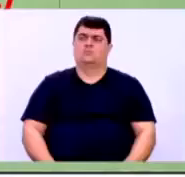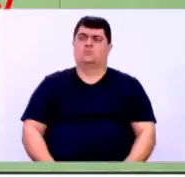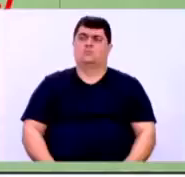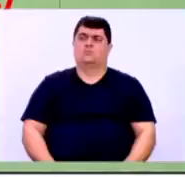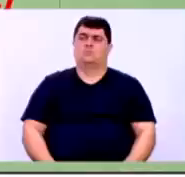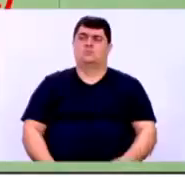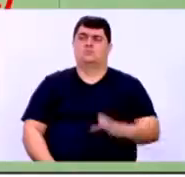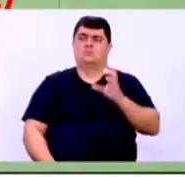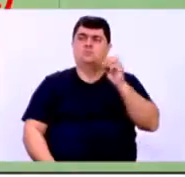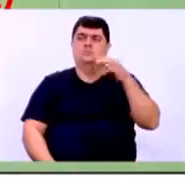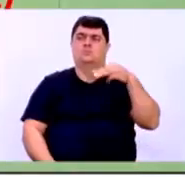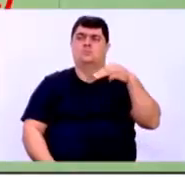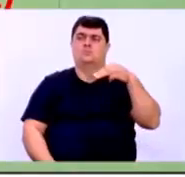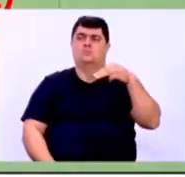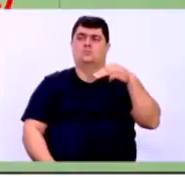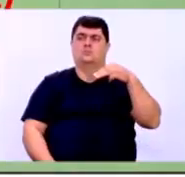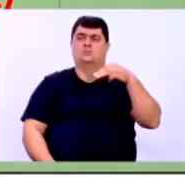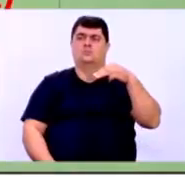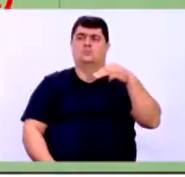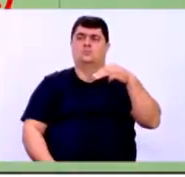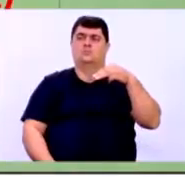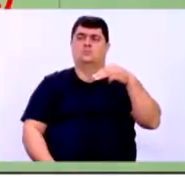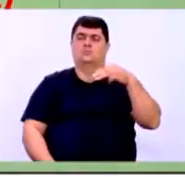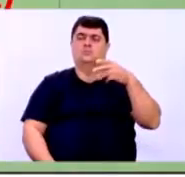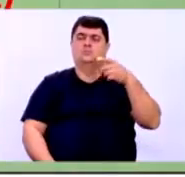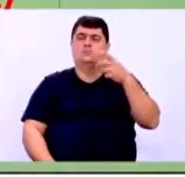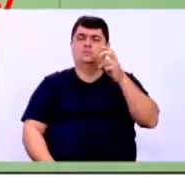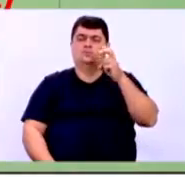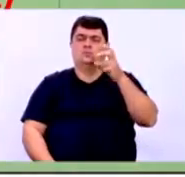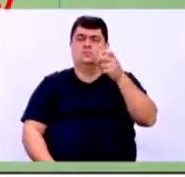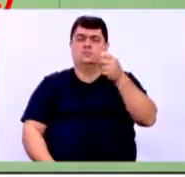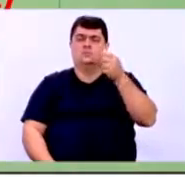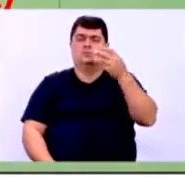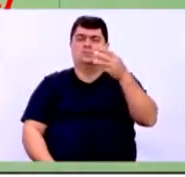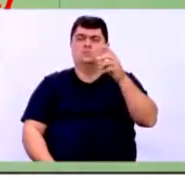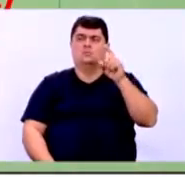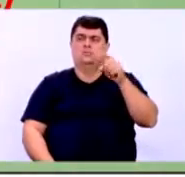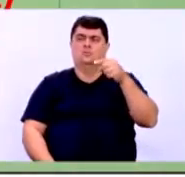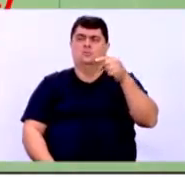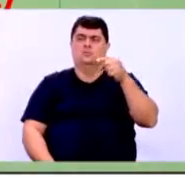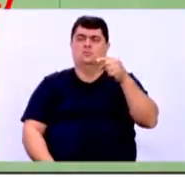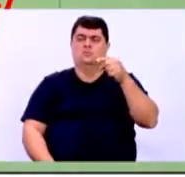E o CMV deu 563.